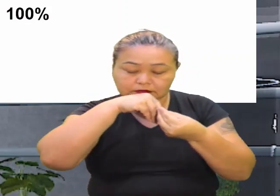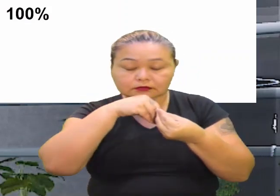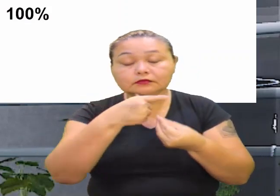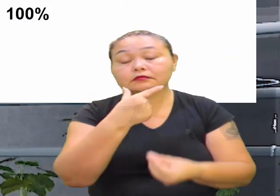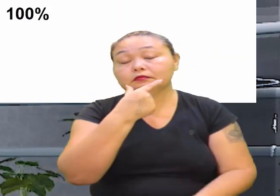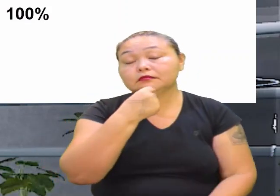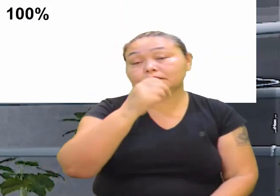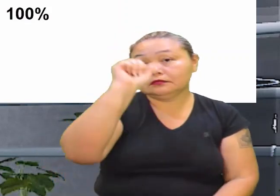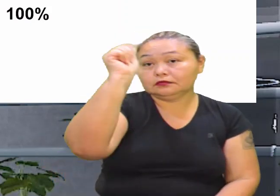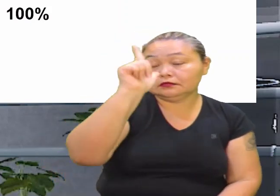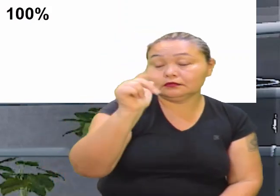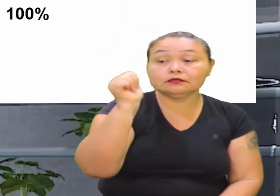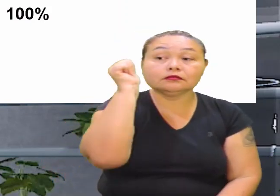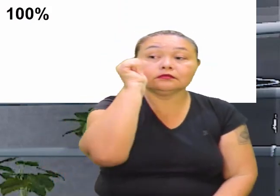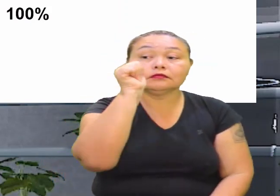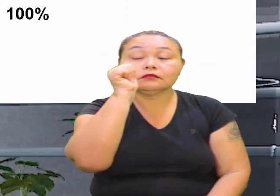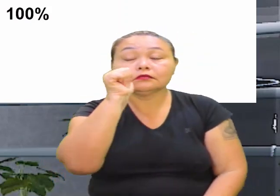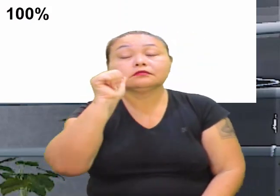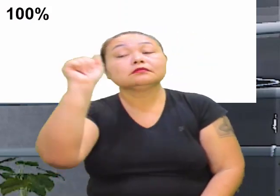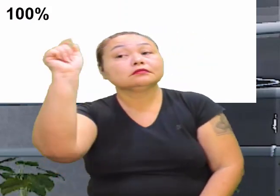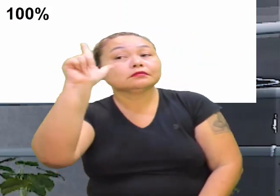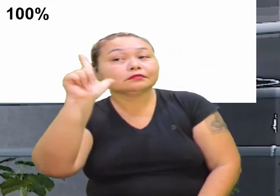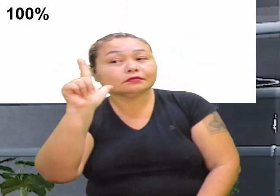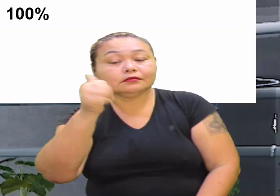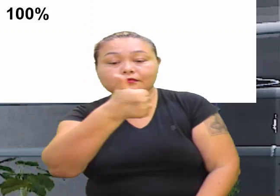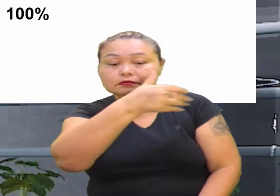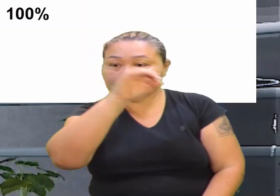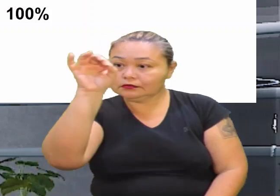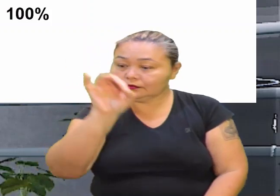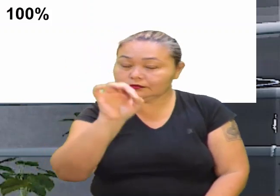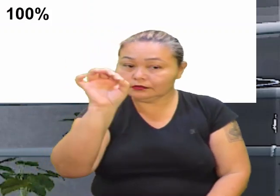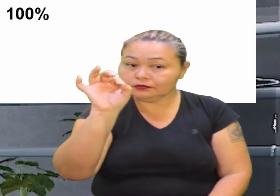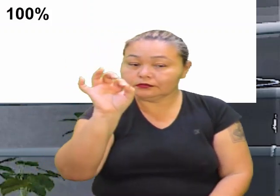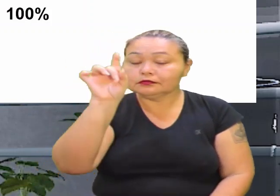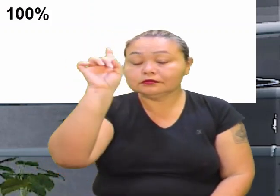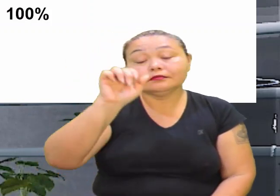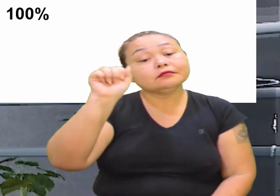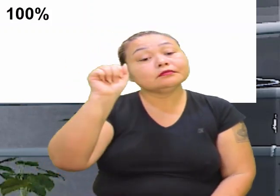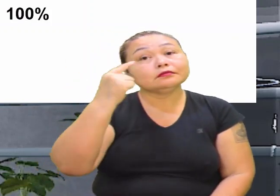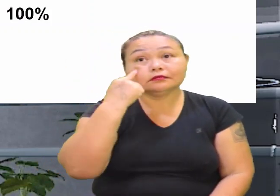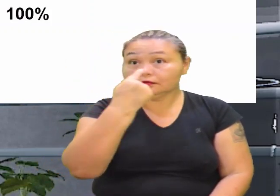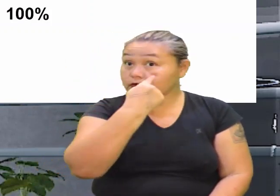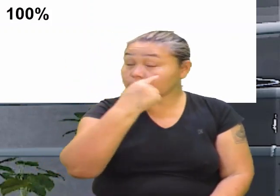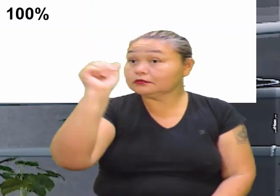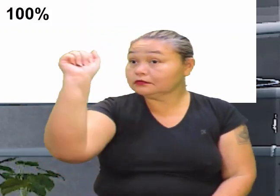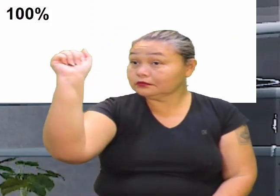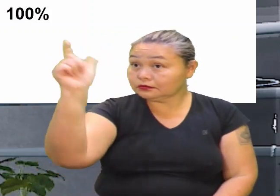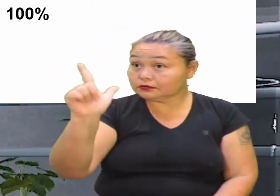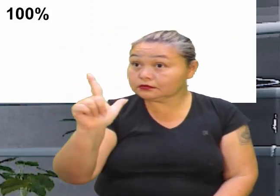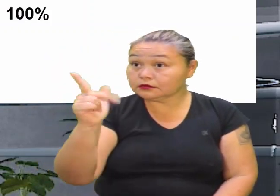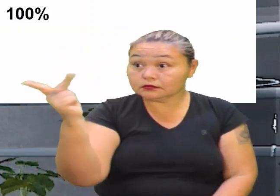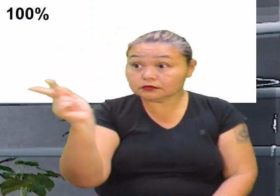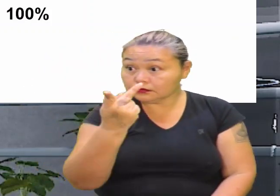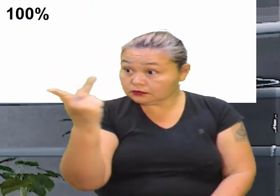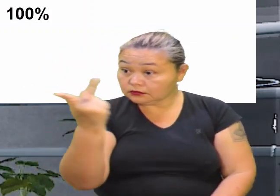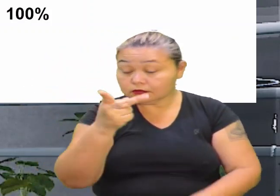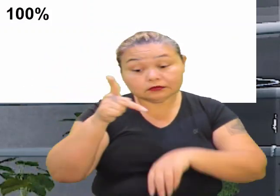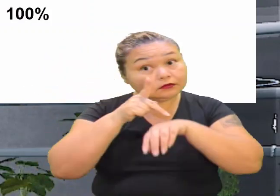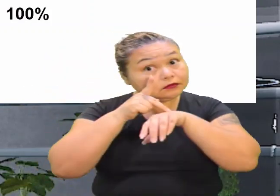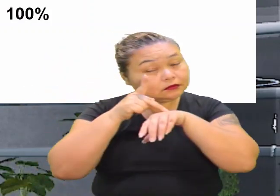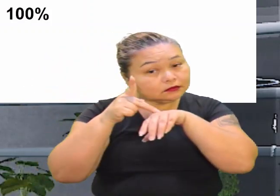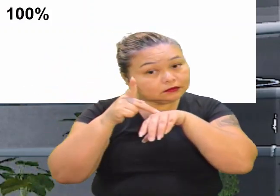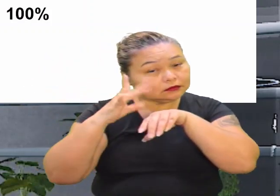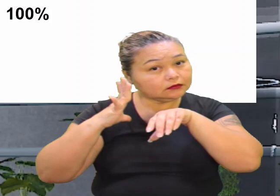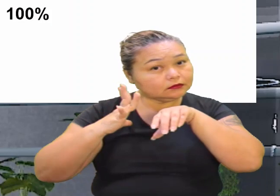olho azul com mulher de olho azul, 100% vai sair azul, porque eles são puros. Tem que